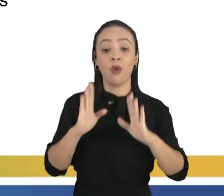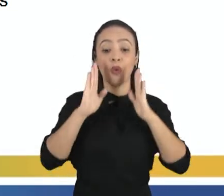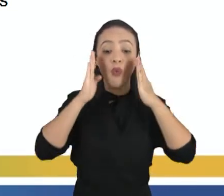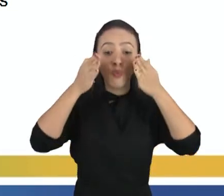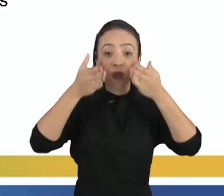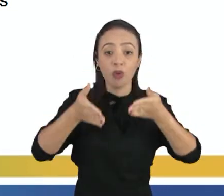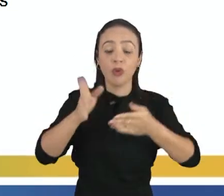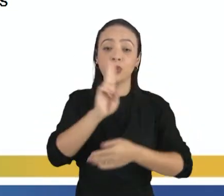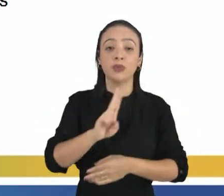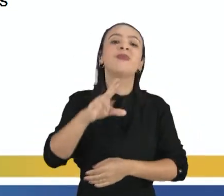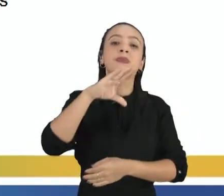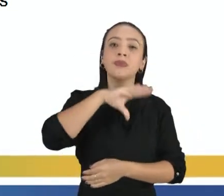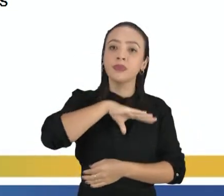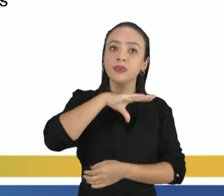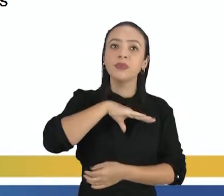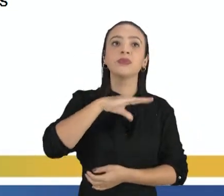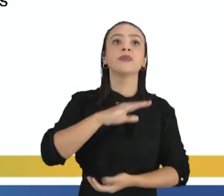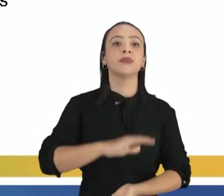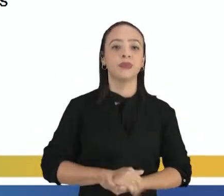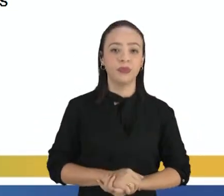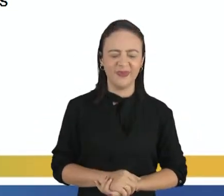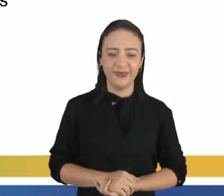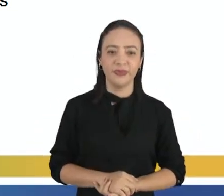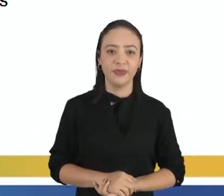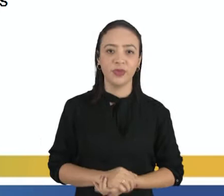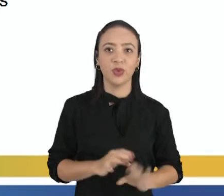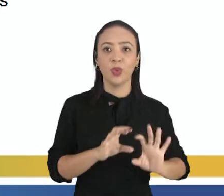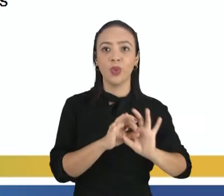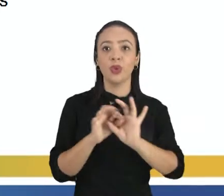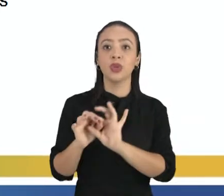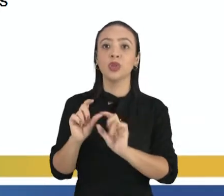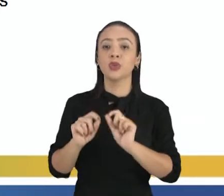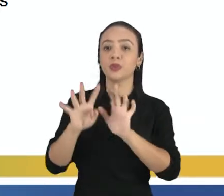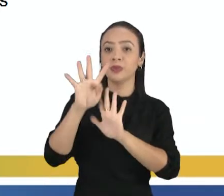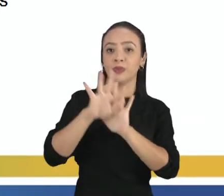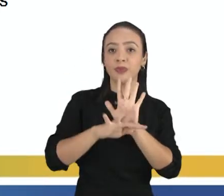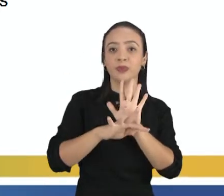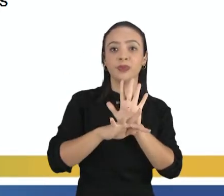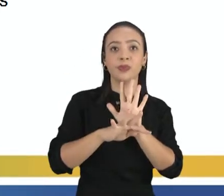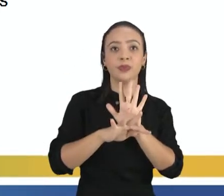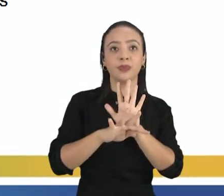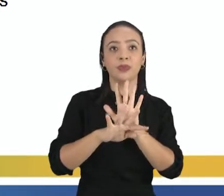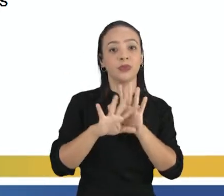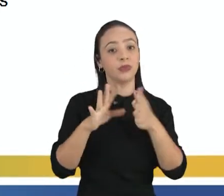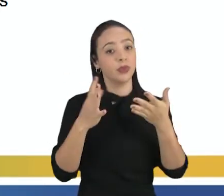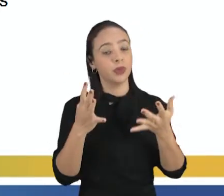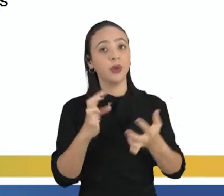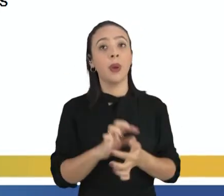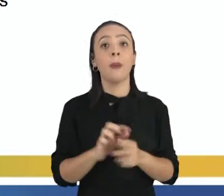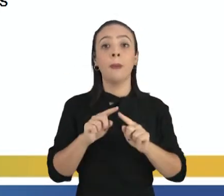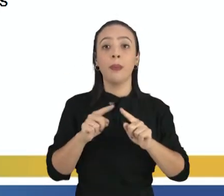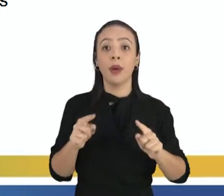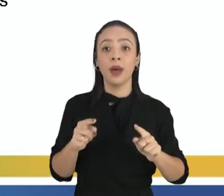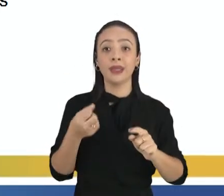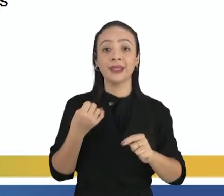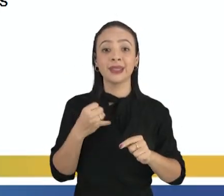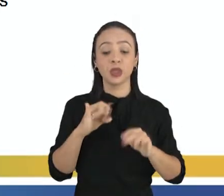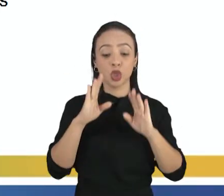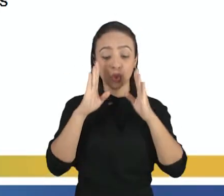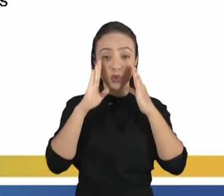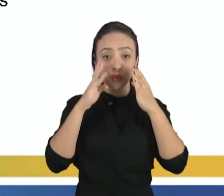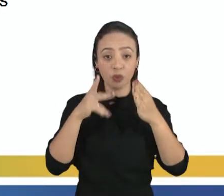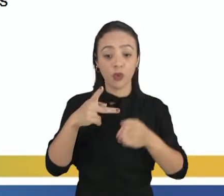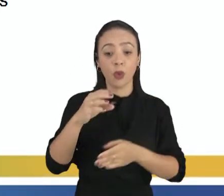polifonia utilizada na língua portuguesa dentro dos textos, tá bom? Mas, como eu falei, quando nos referimos